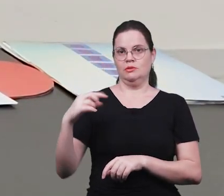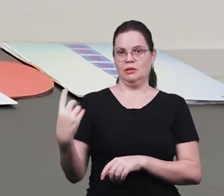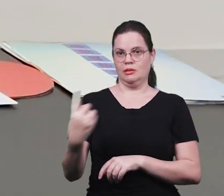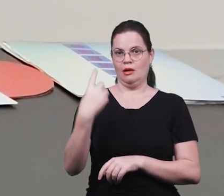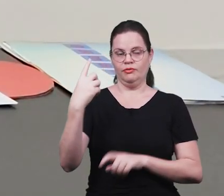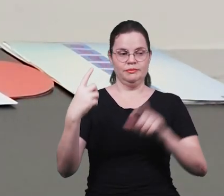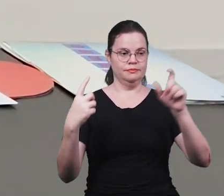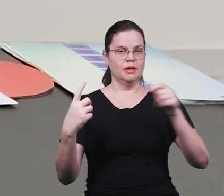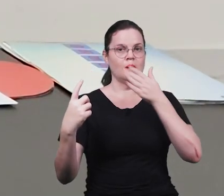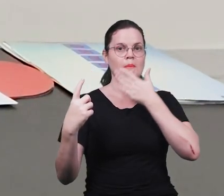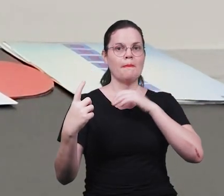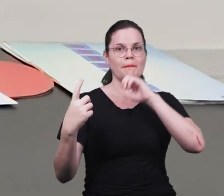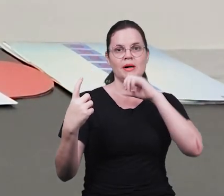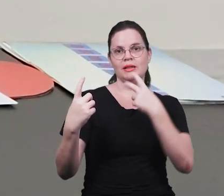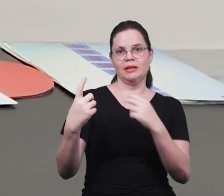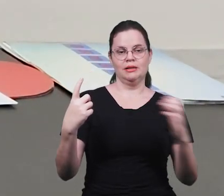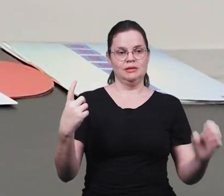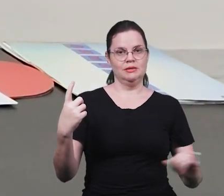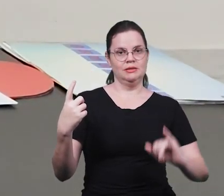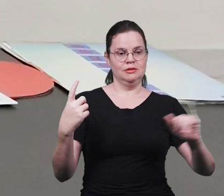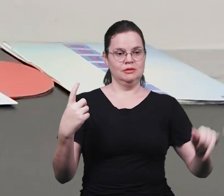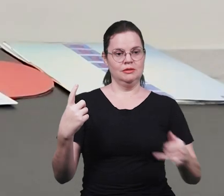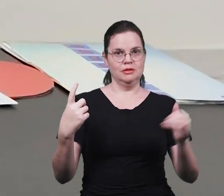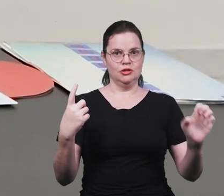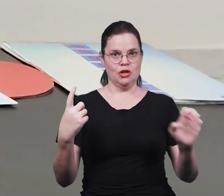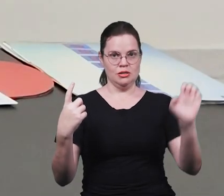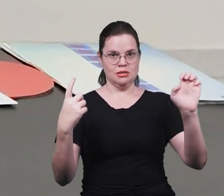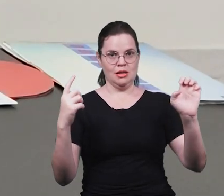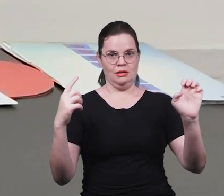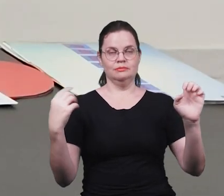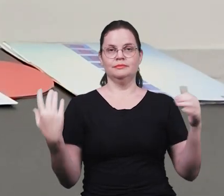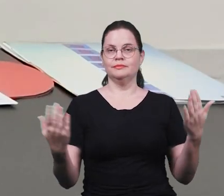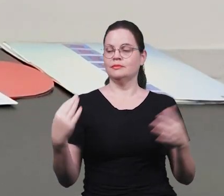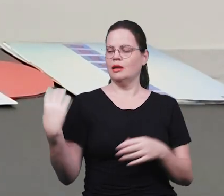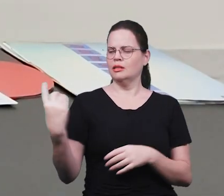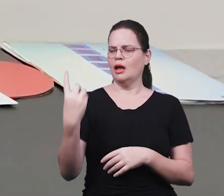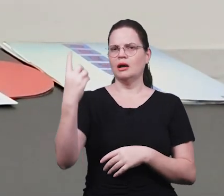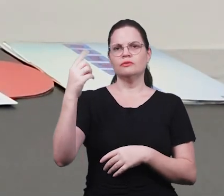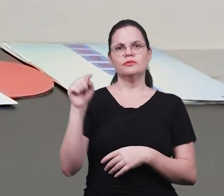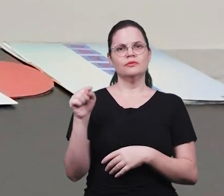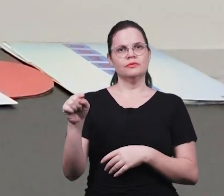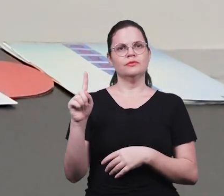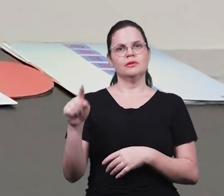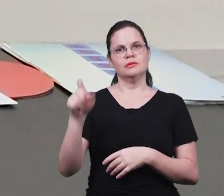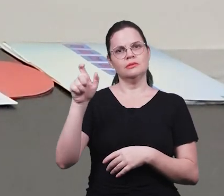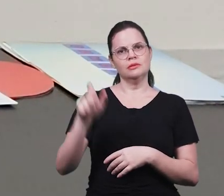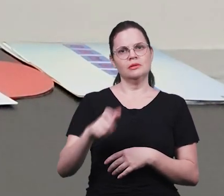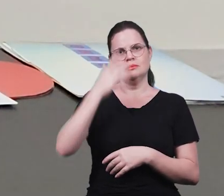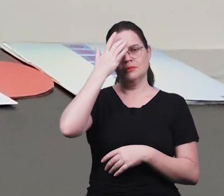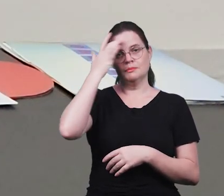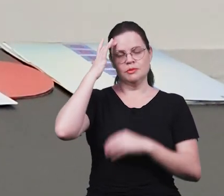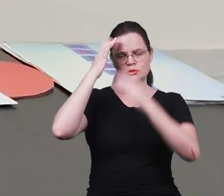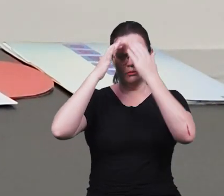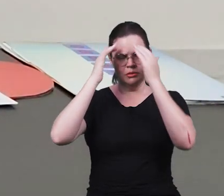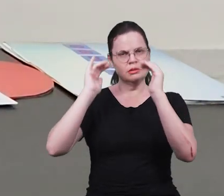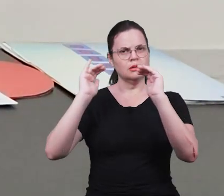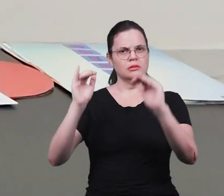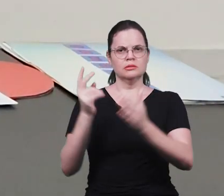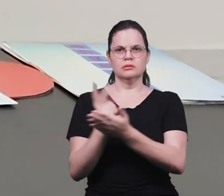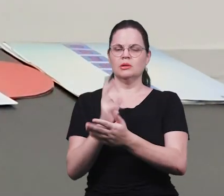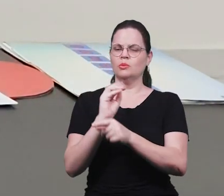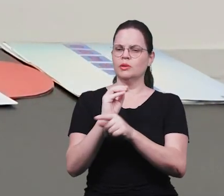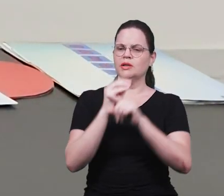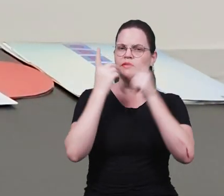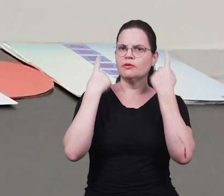e Jessé, que era o pai de Davi. Então, Davi, ele foi um homem muito